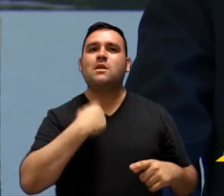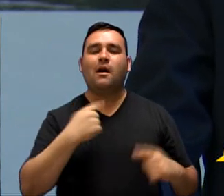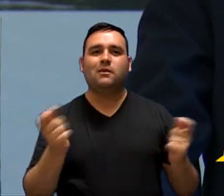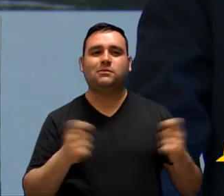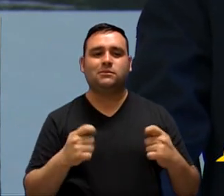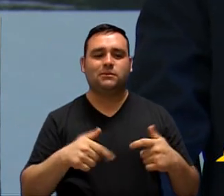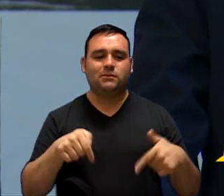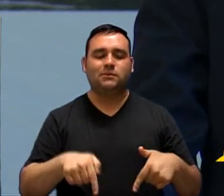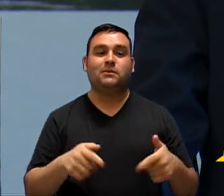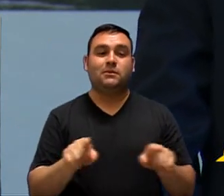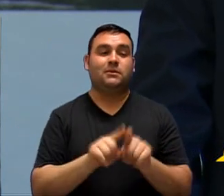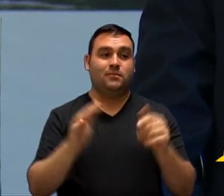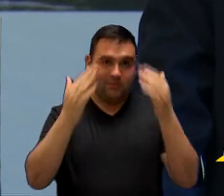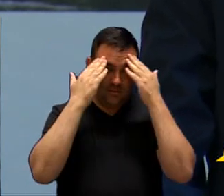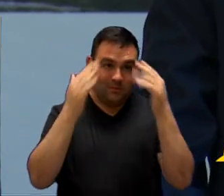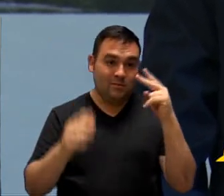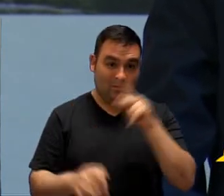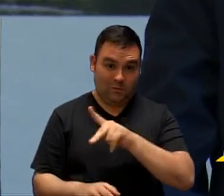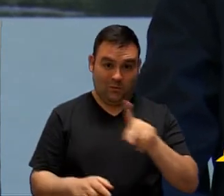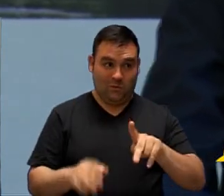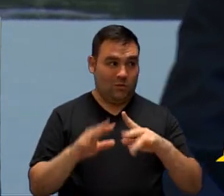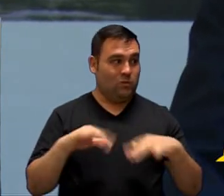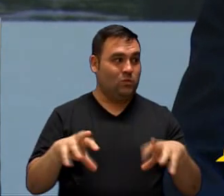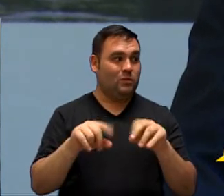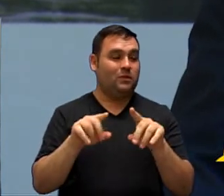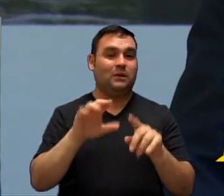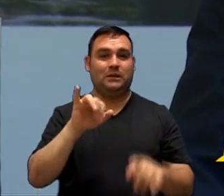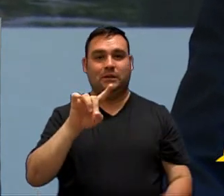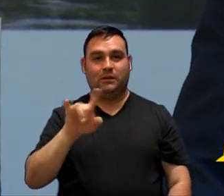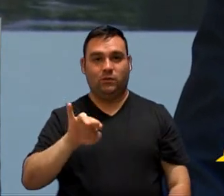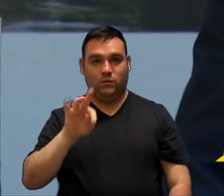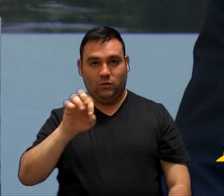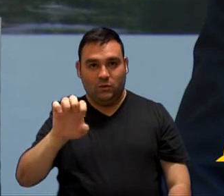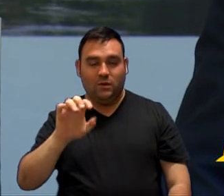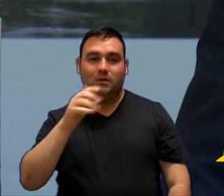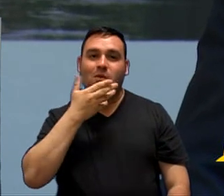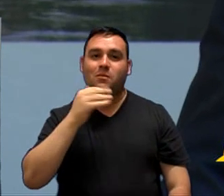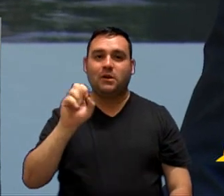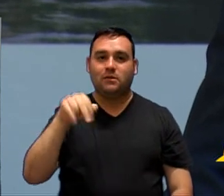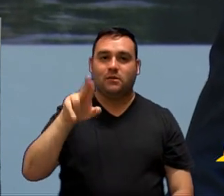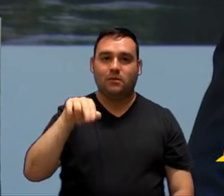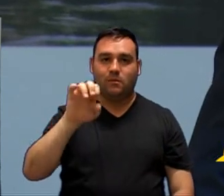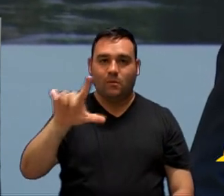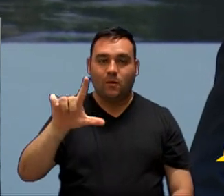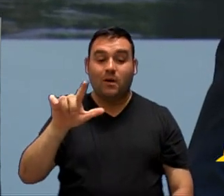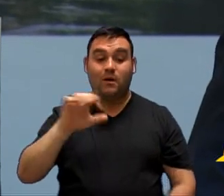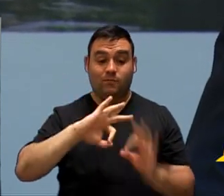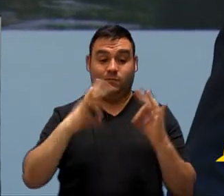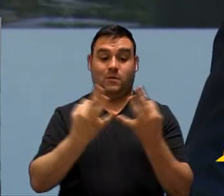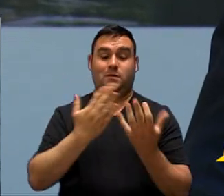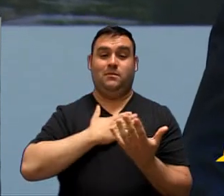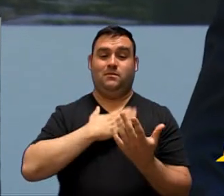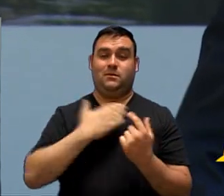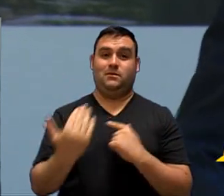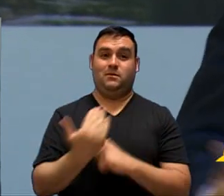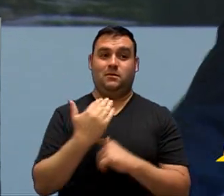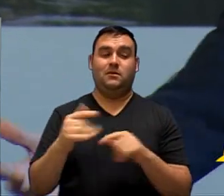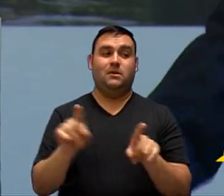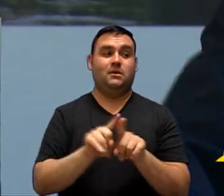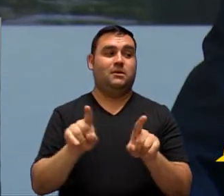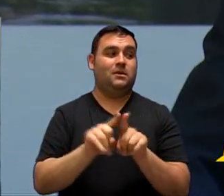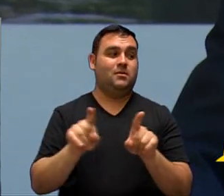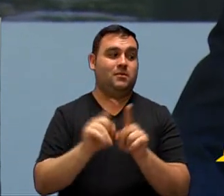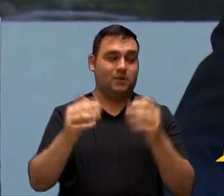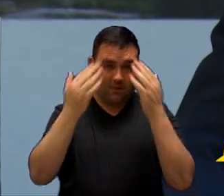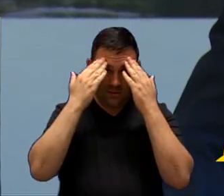aqui. Eu agradeço aos professores, a Idosite, o Samuel. Agradeço a minha família. E agradeço a